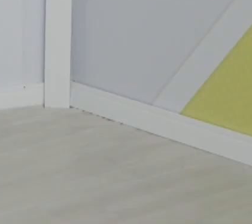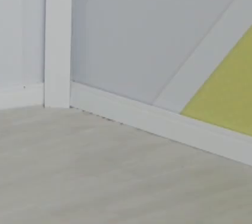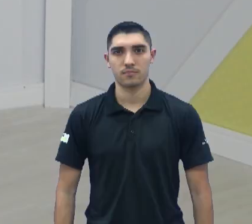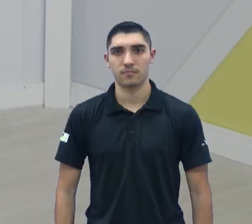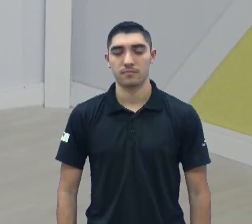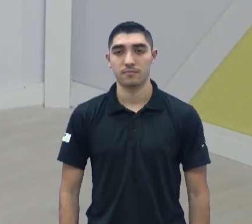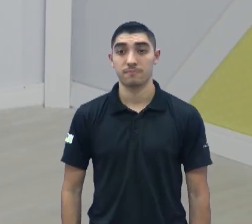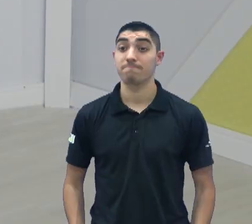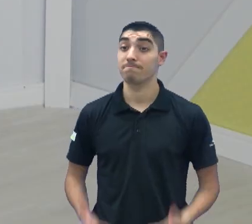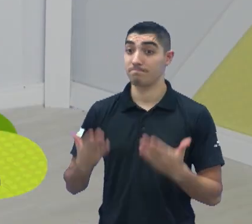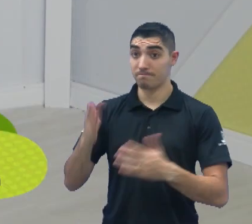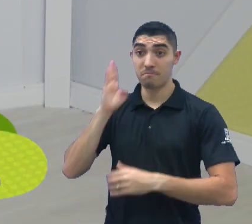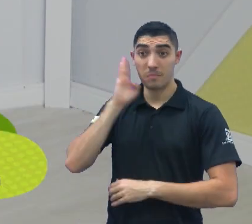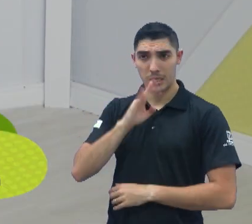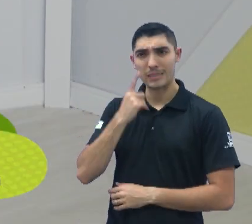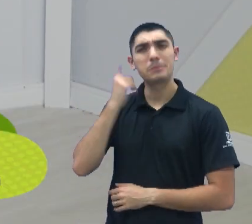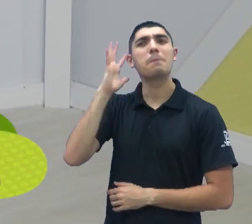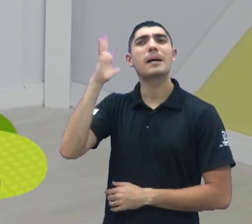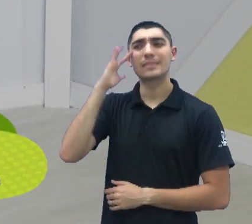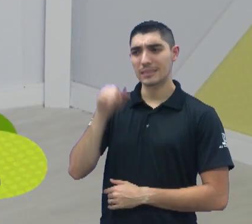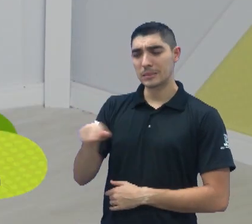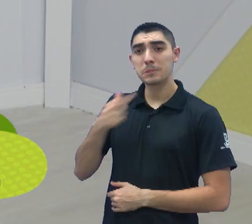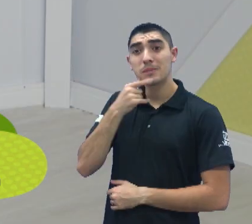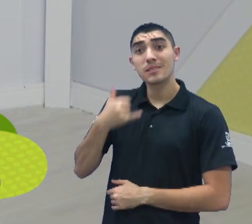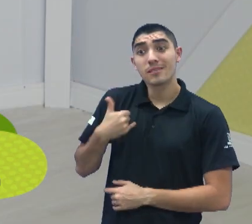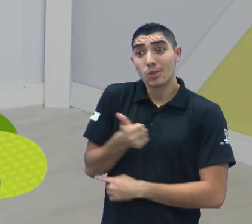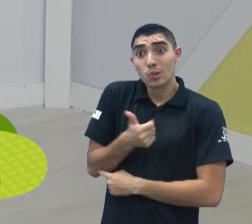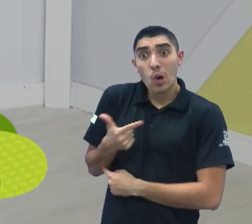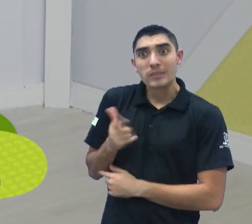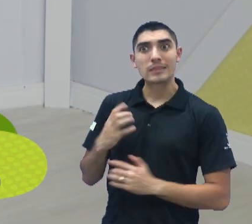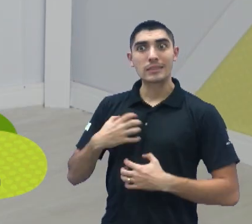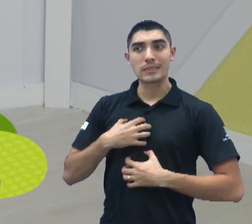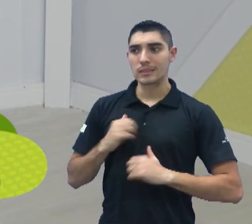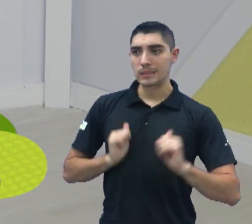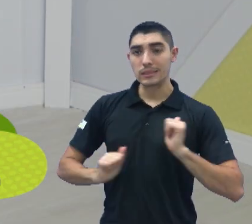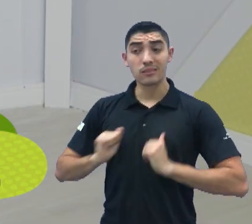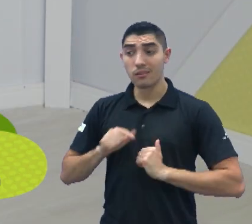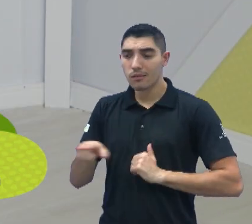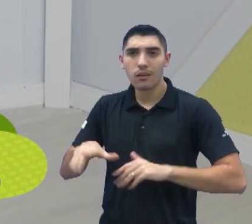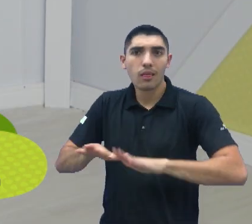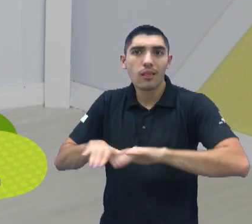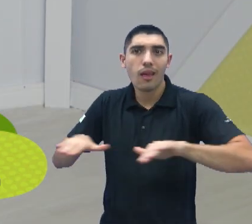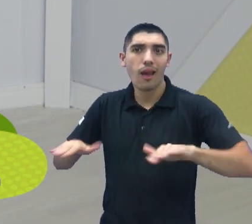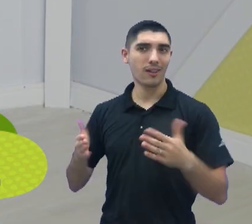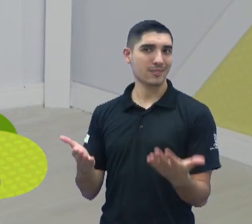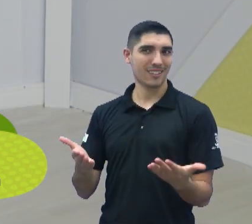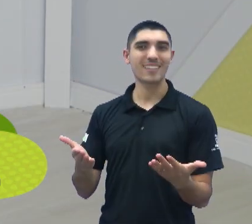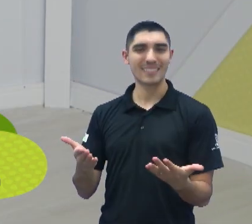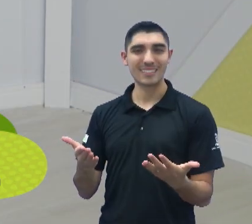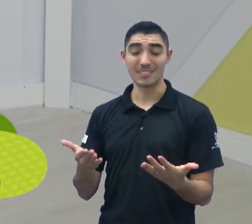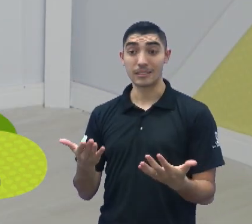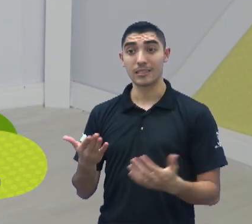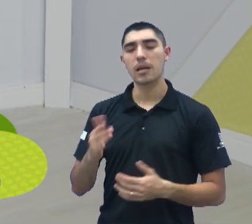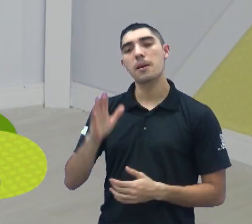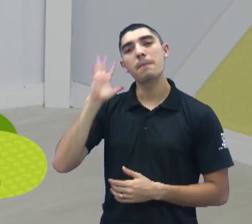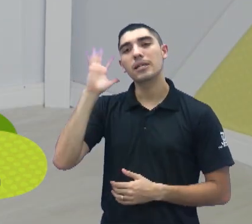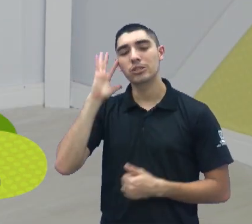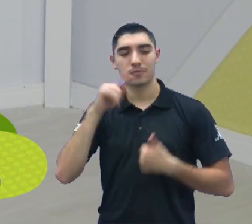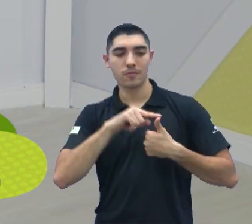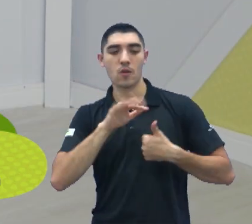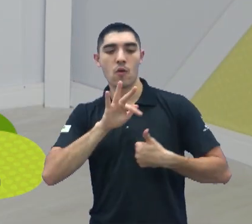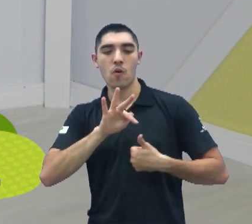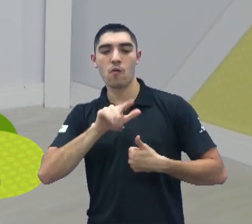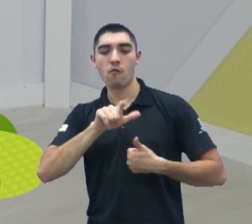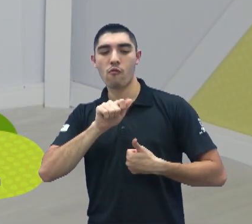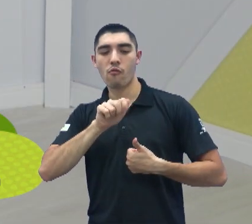Pois é, Paulito, imagina a ansiedade da molecadinha, 12 anos tem esses garotos, são crianças, né? E é difícil pro Flávio, pro Juninho